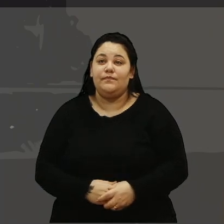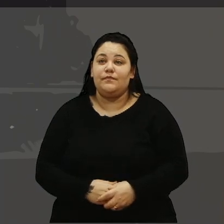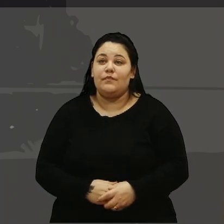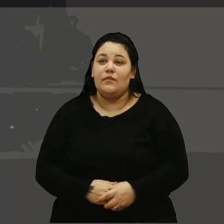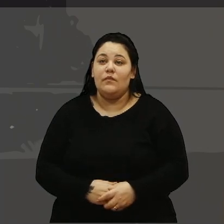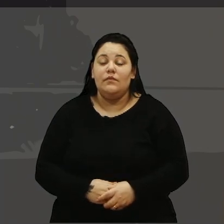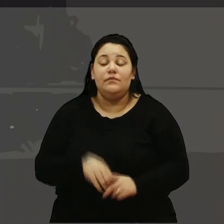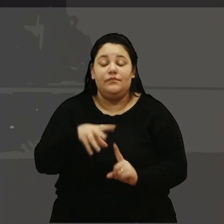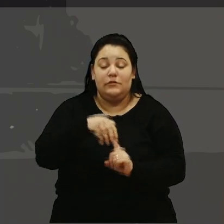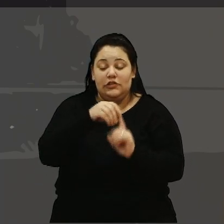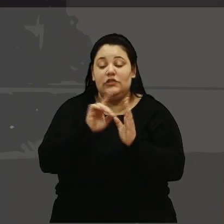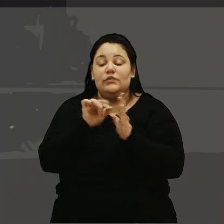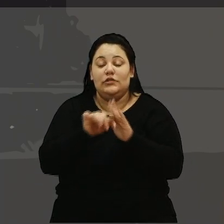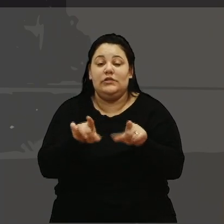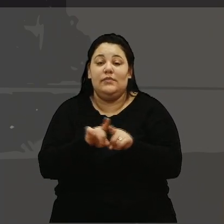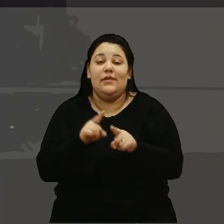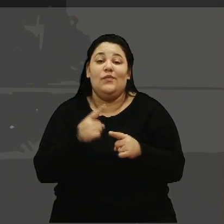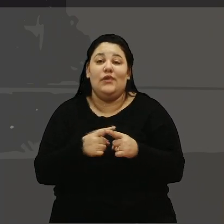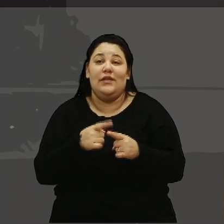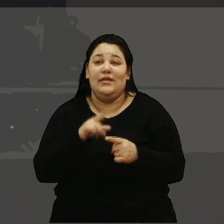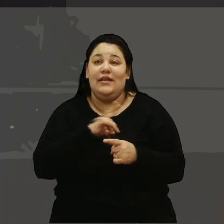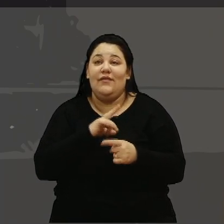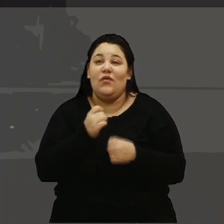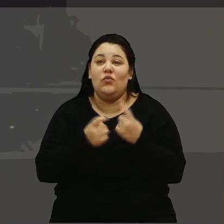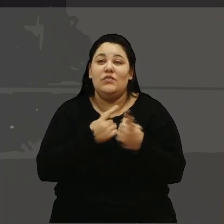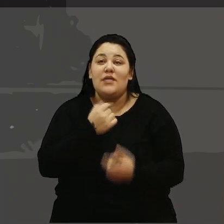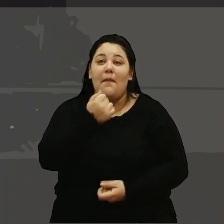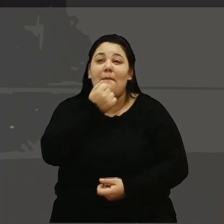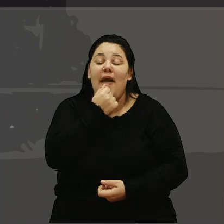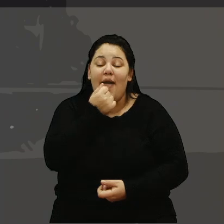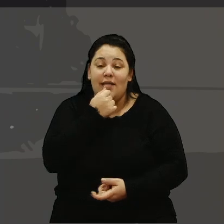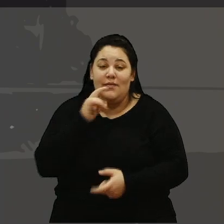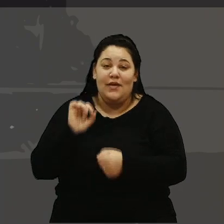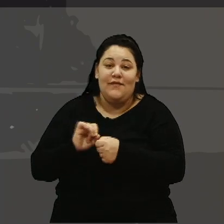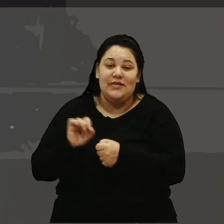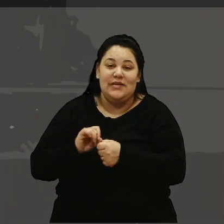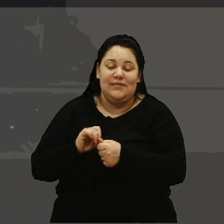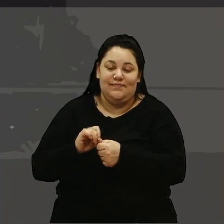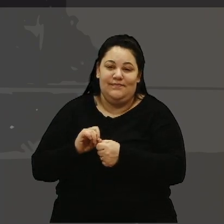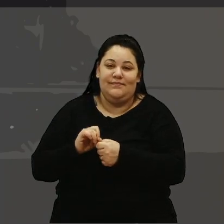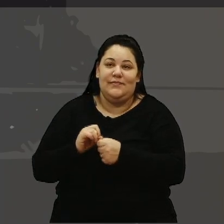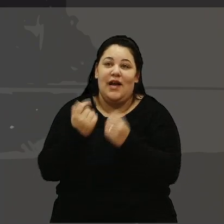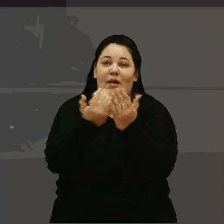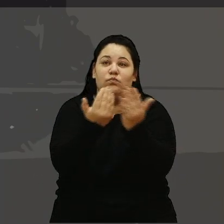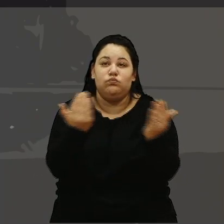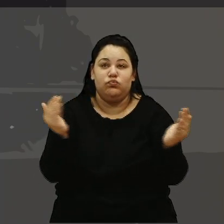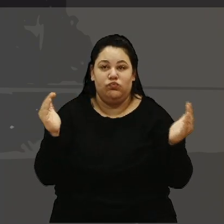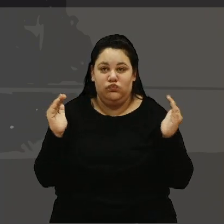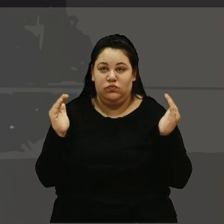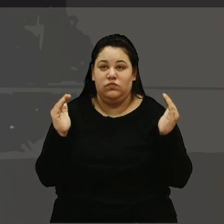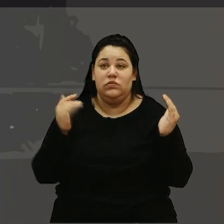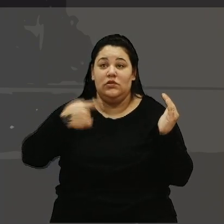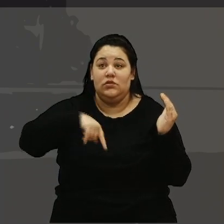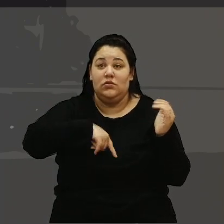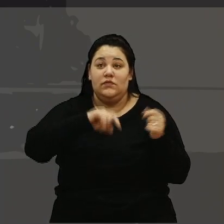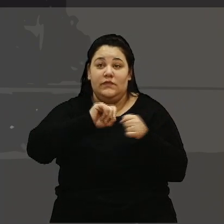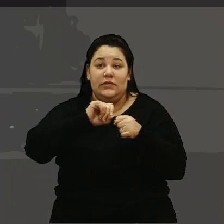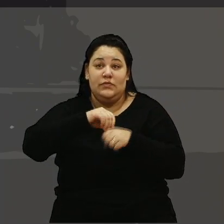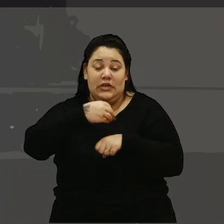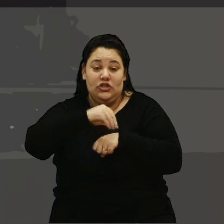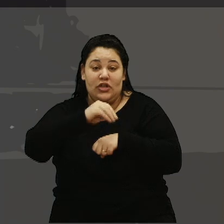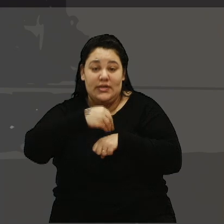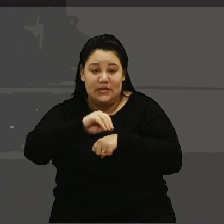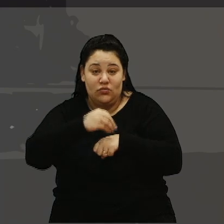Principalmente depois disso também, porque pegou inclusive as pedras para fazer esse jateamento. E a gente fez uma indicação, então, já que